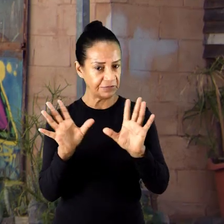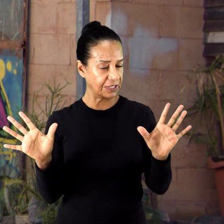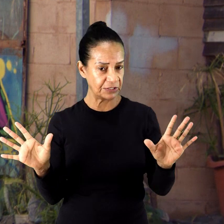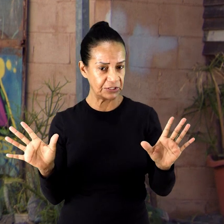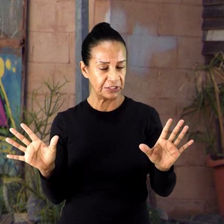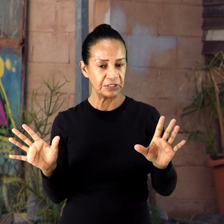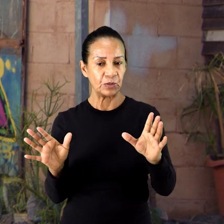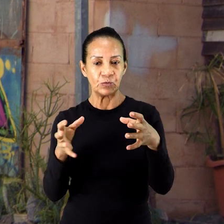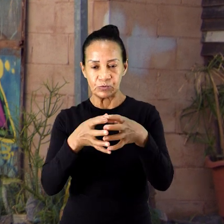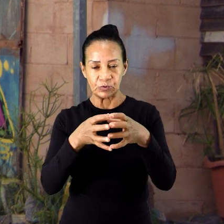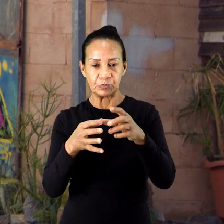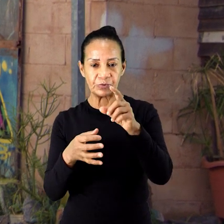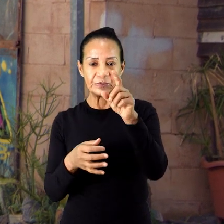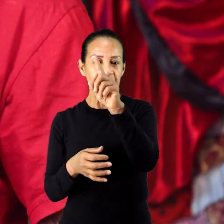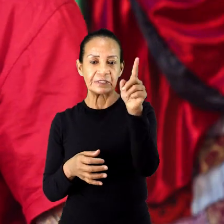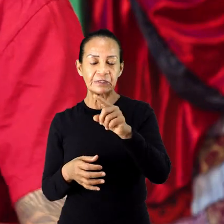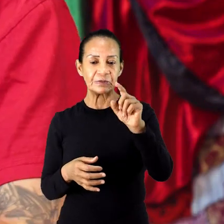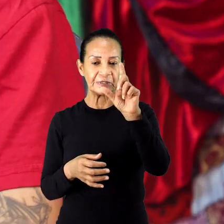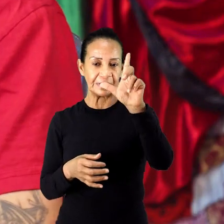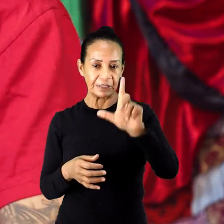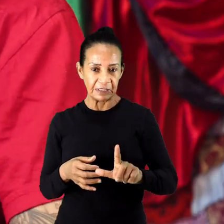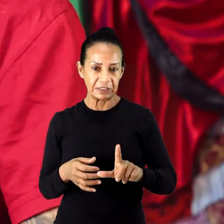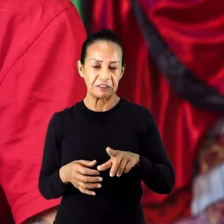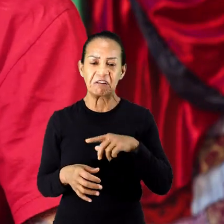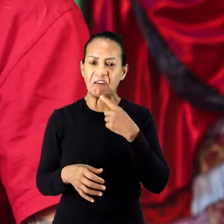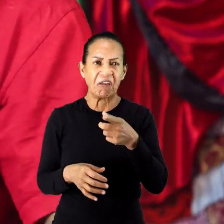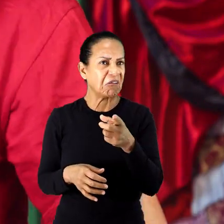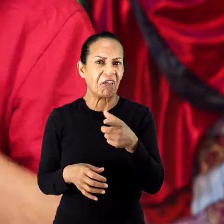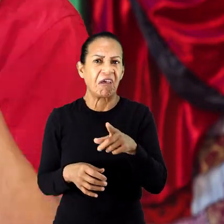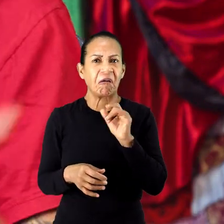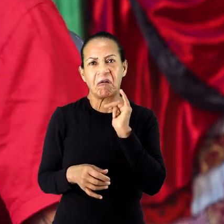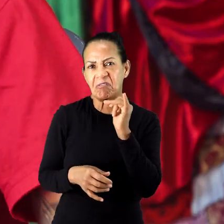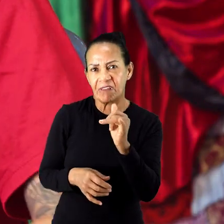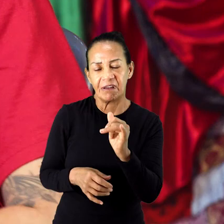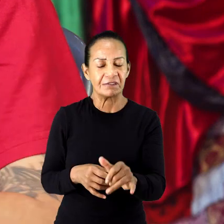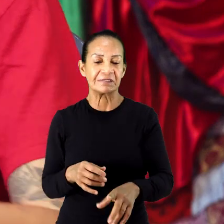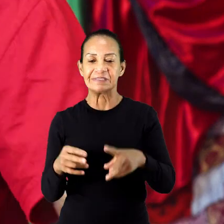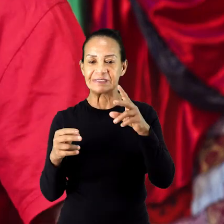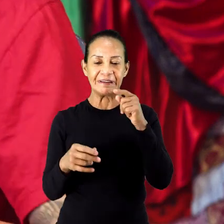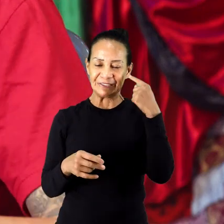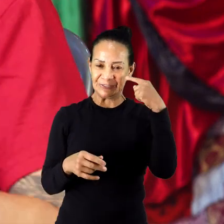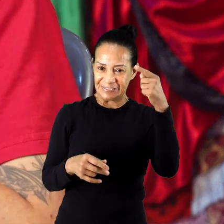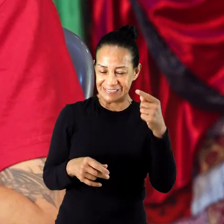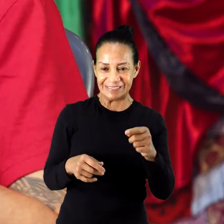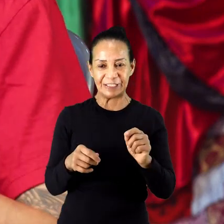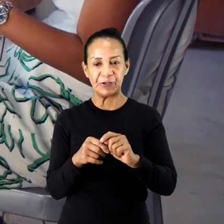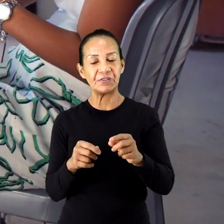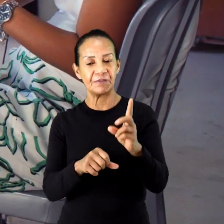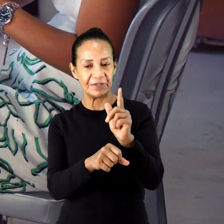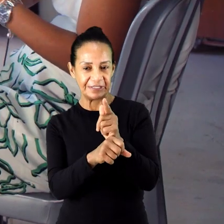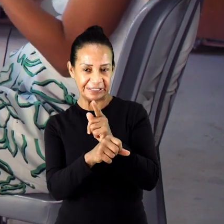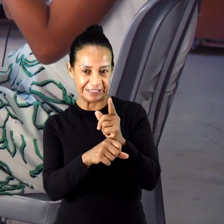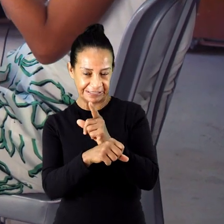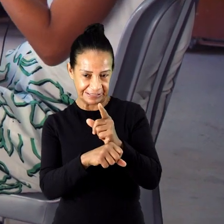a realidade de muitos grupos da Zona Leste, ninguém tem esse olhar de contador, assim. Todo mundo aqui quer ser artista, quer vir tocar o bumbo, quer brincar com o boneco.